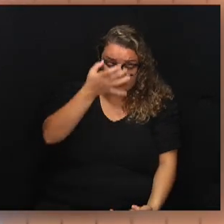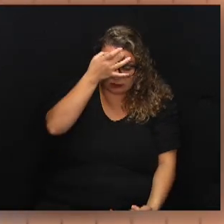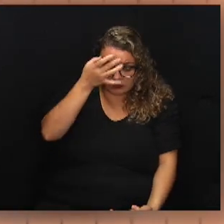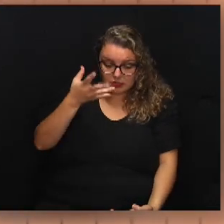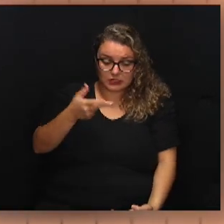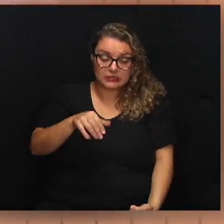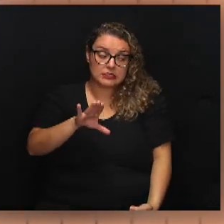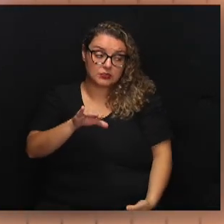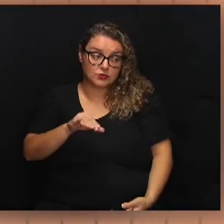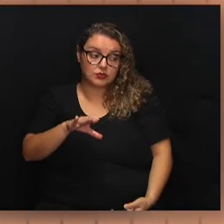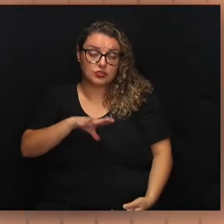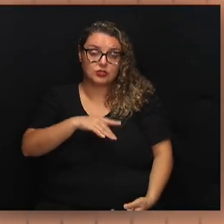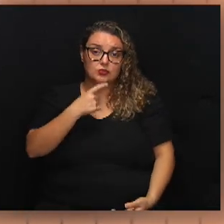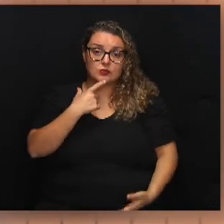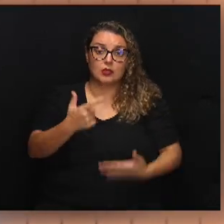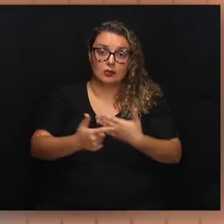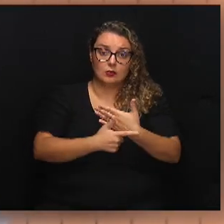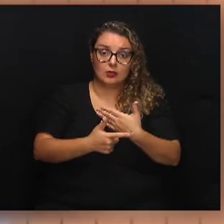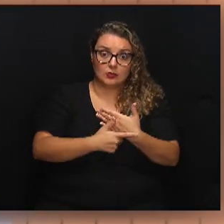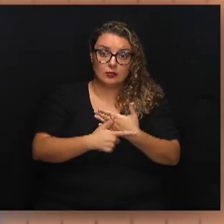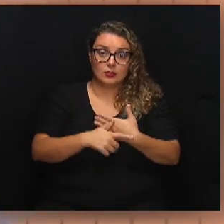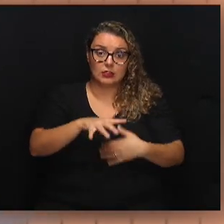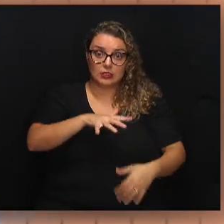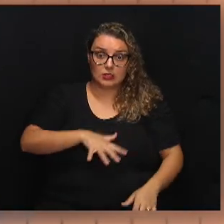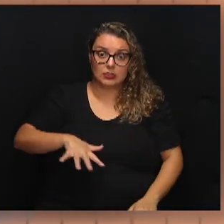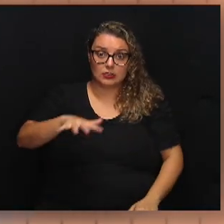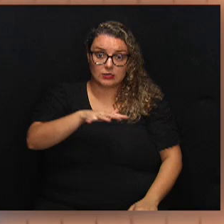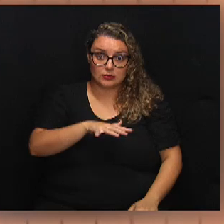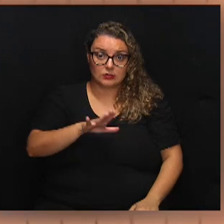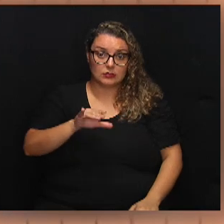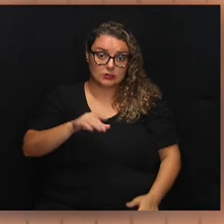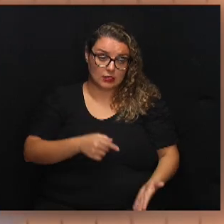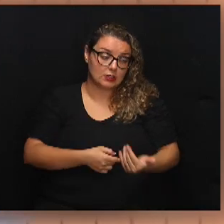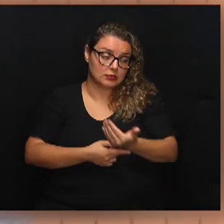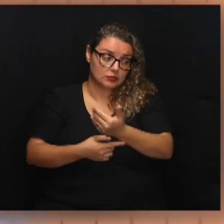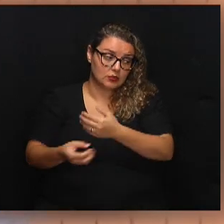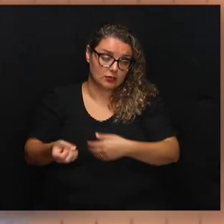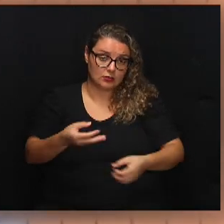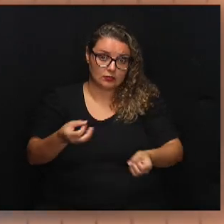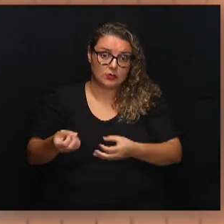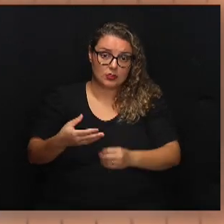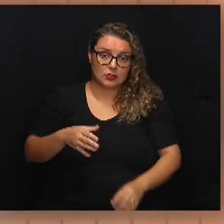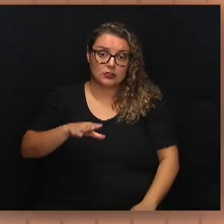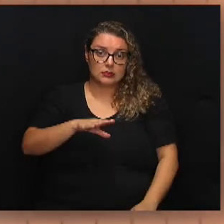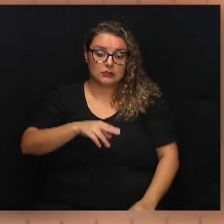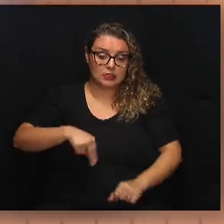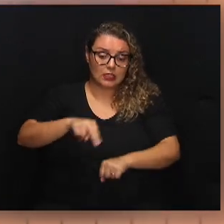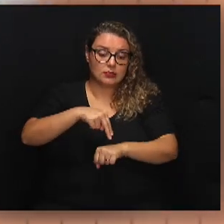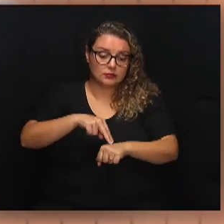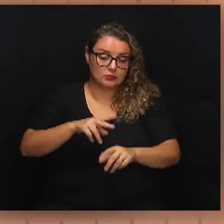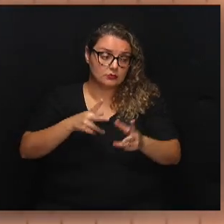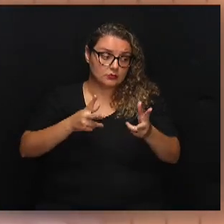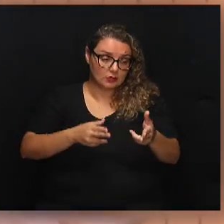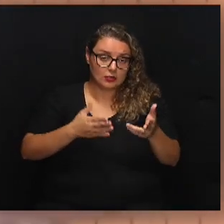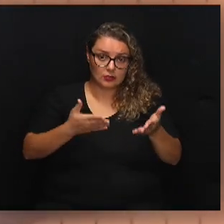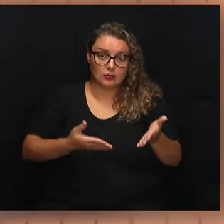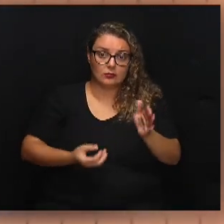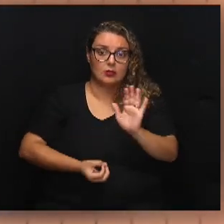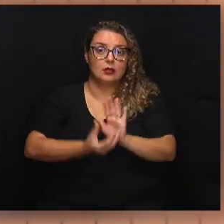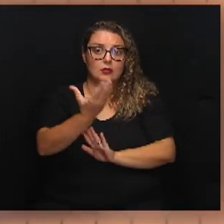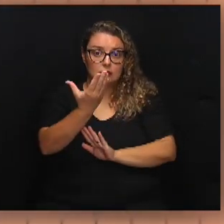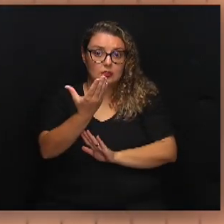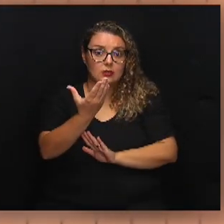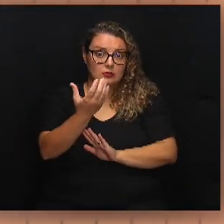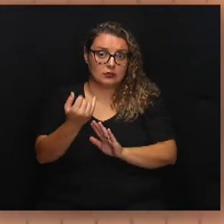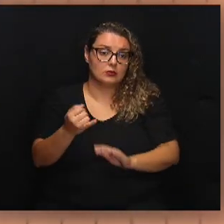Campinas, o papel que Campinas tem no cenário da ciência e tecnologia nacional, foi exatamente a criação